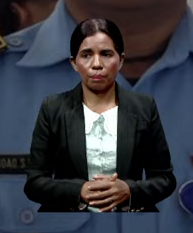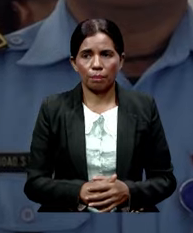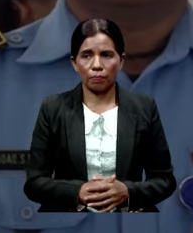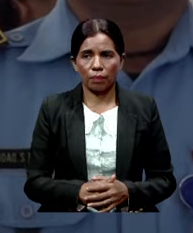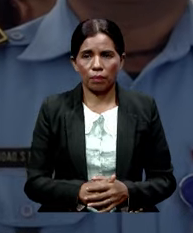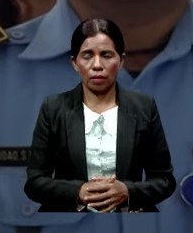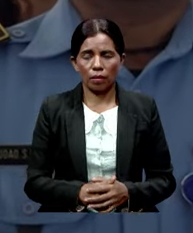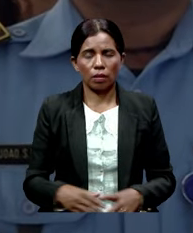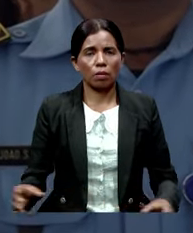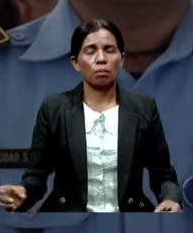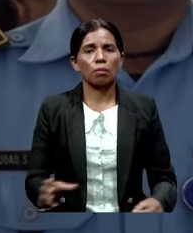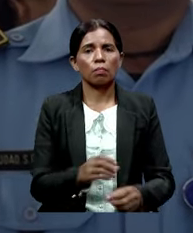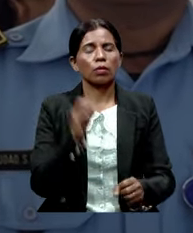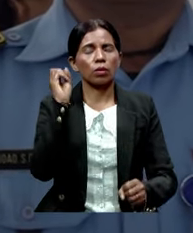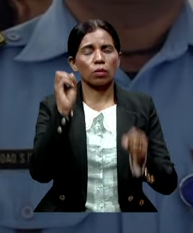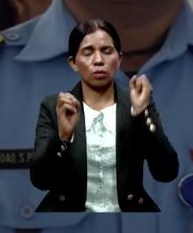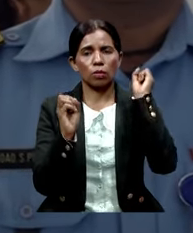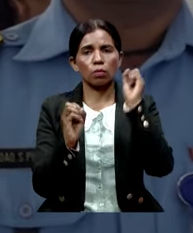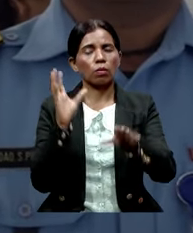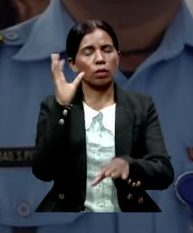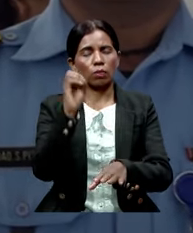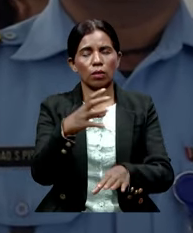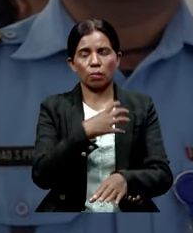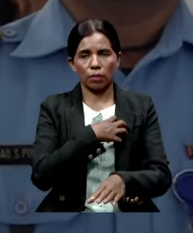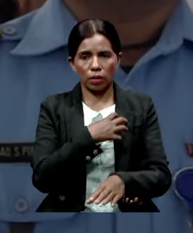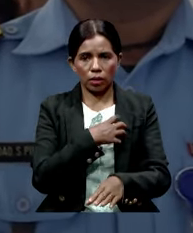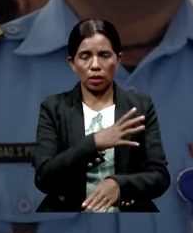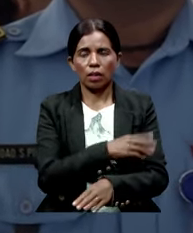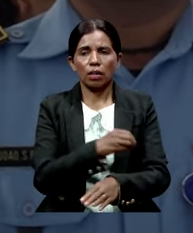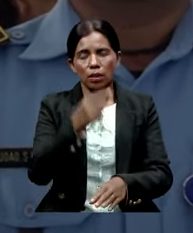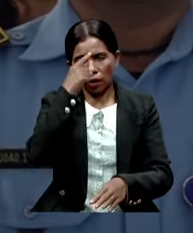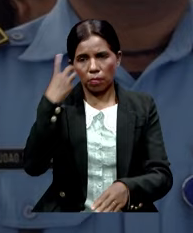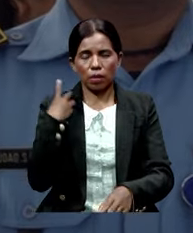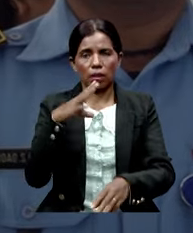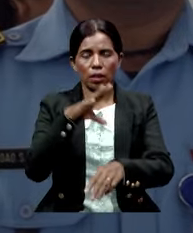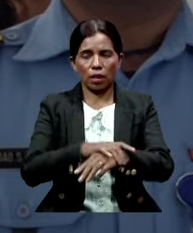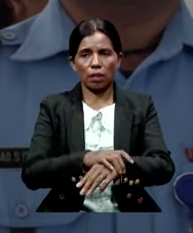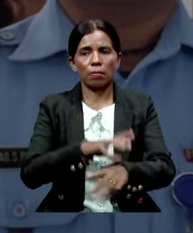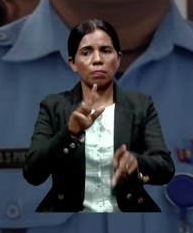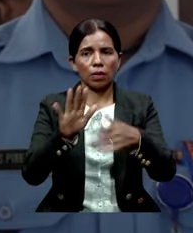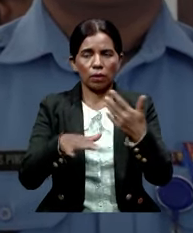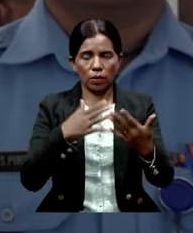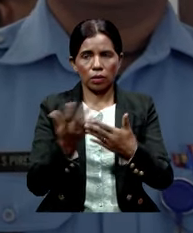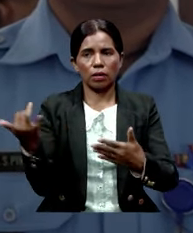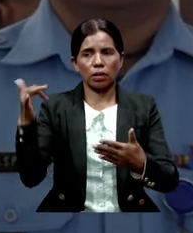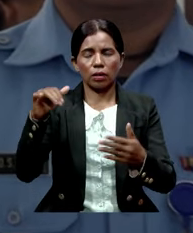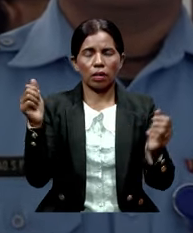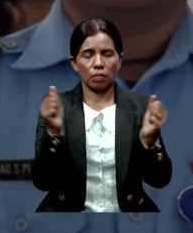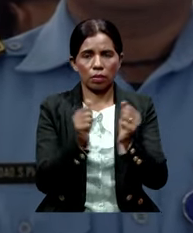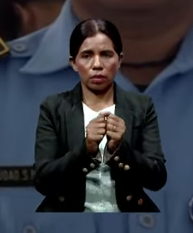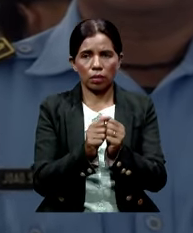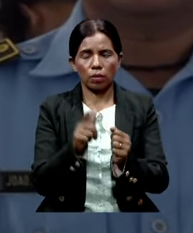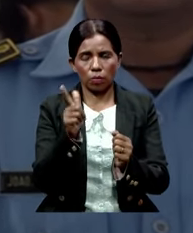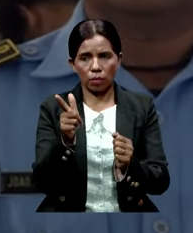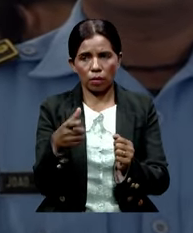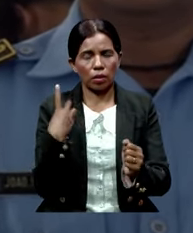halo agressão hasuru polícia. Também da nema kita halo captura saun hutuba sira quase dua nul resi, ita